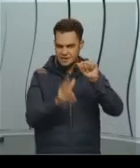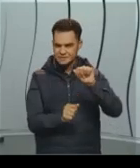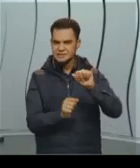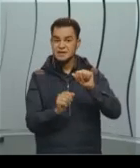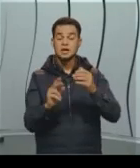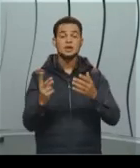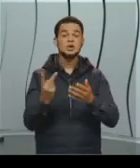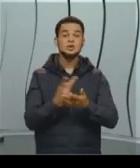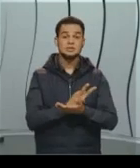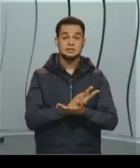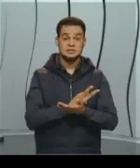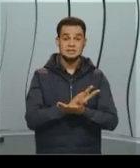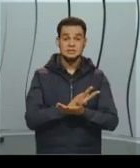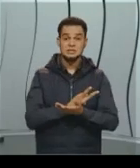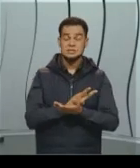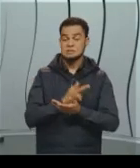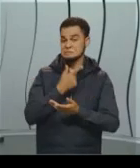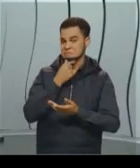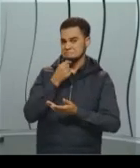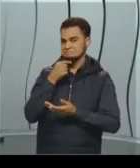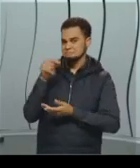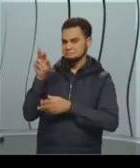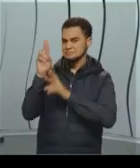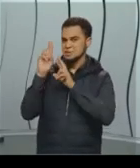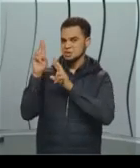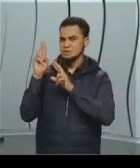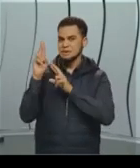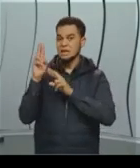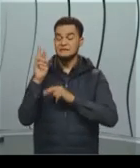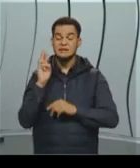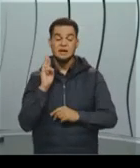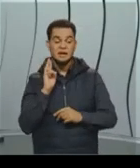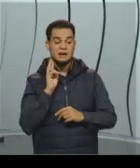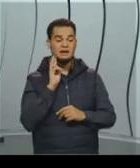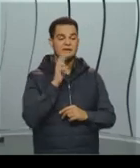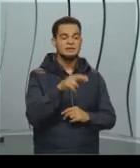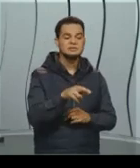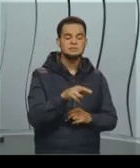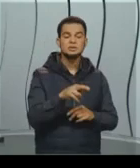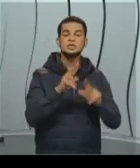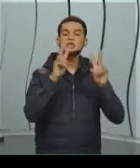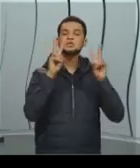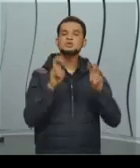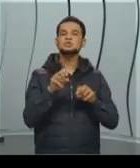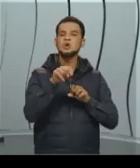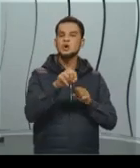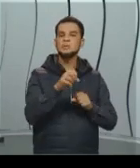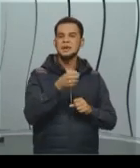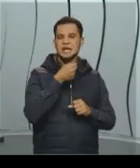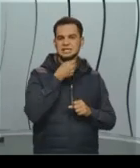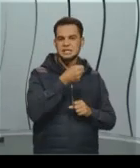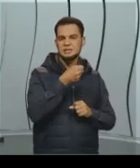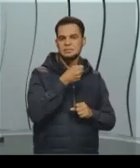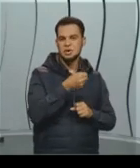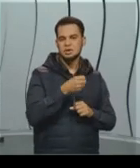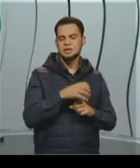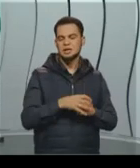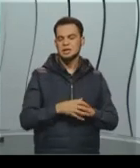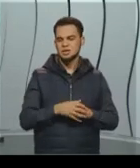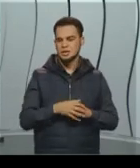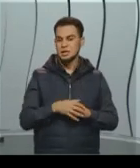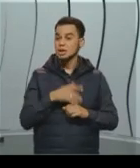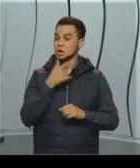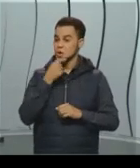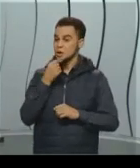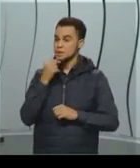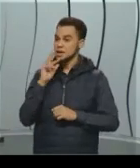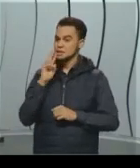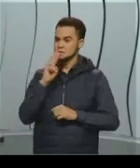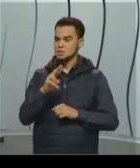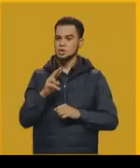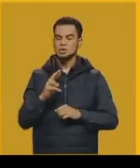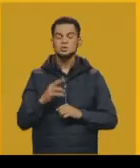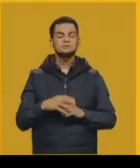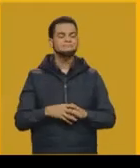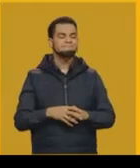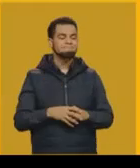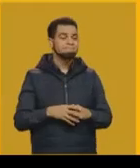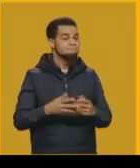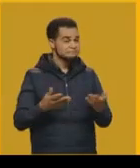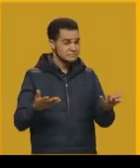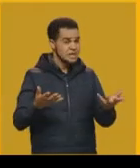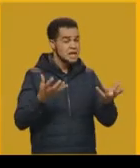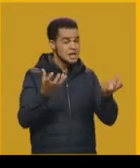responder às questões relativas a essa reportagem, né, desse atentado. Ele diz o seguinte, abre aspas: